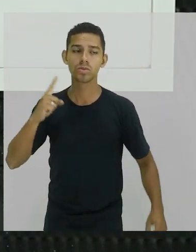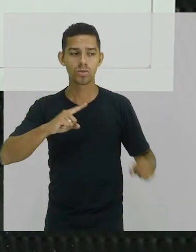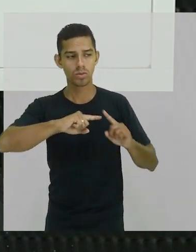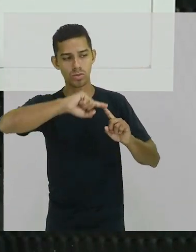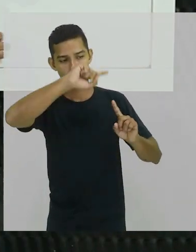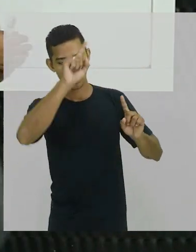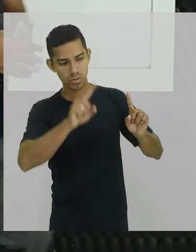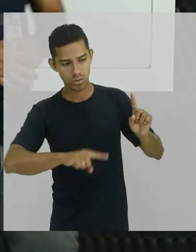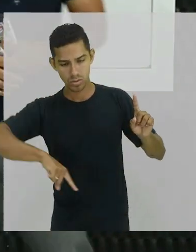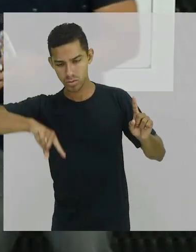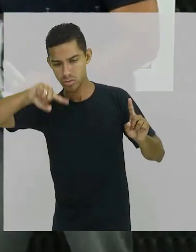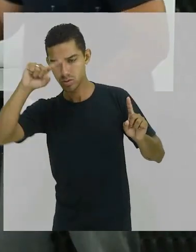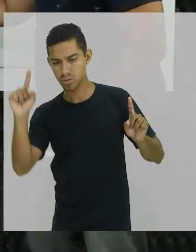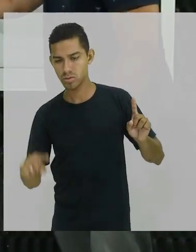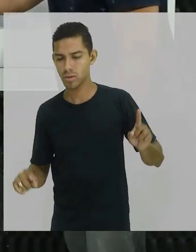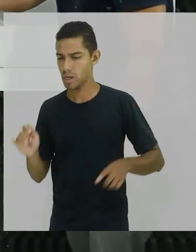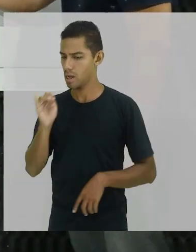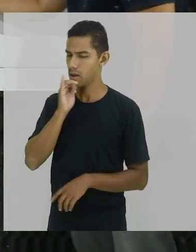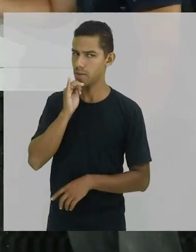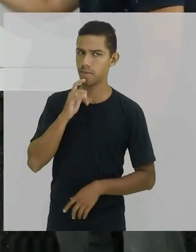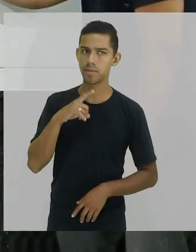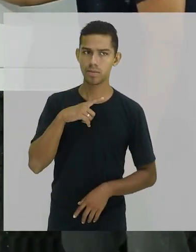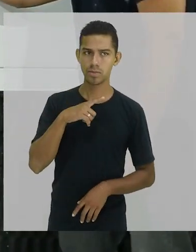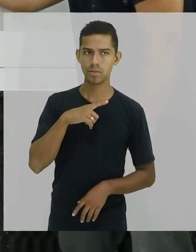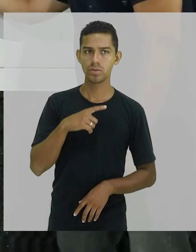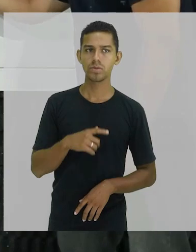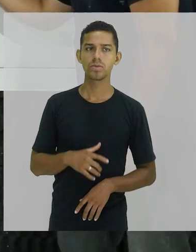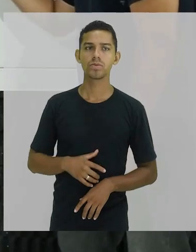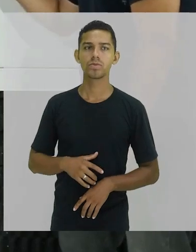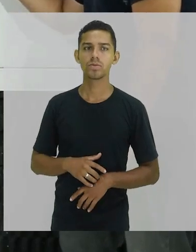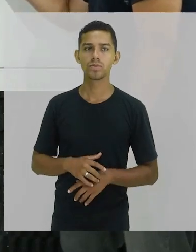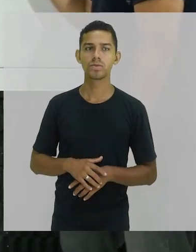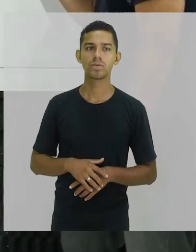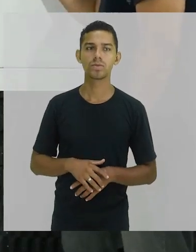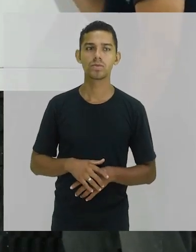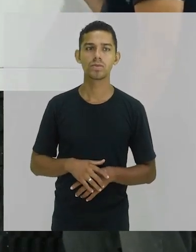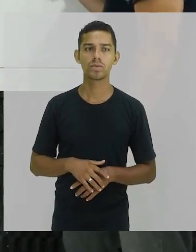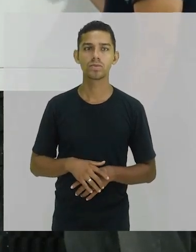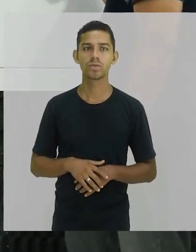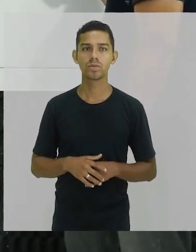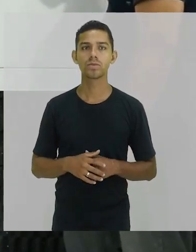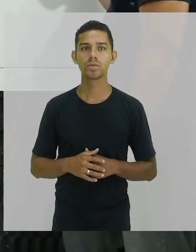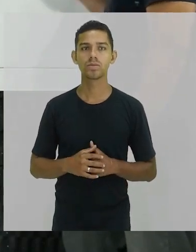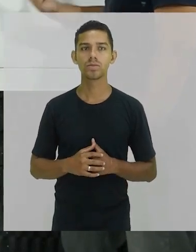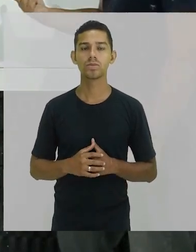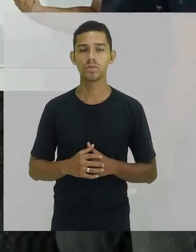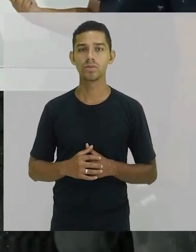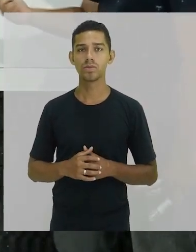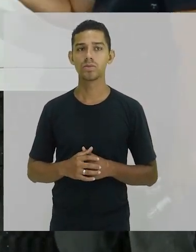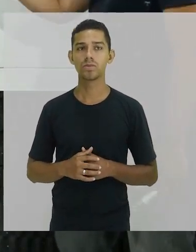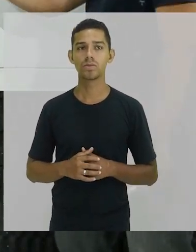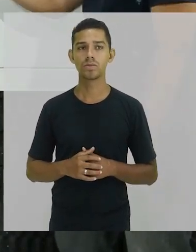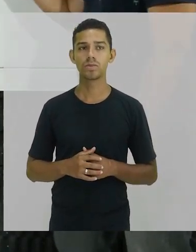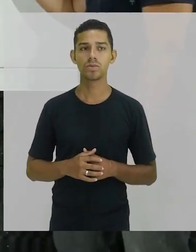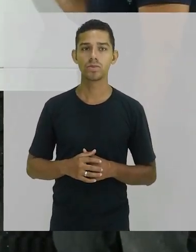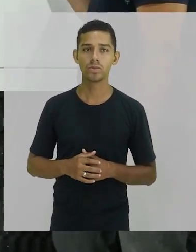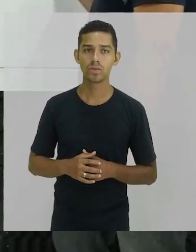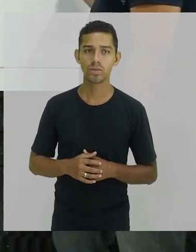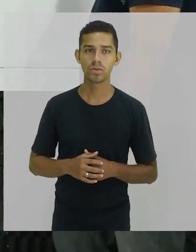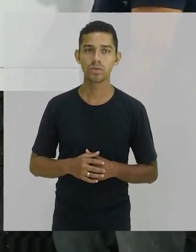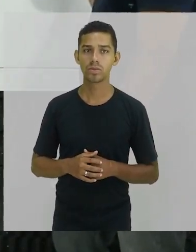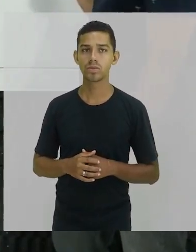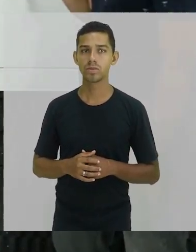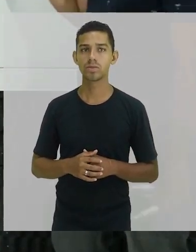Ó. Percebam o seguinte, ó. Eu tenho a onda, que é esse comprimento, e ele vai se repetindo, né, nessa propagação. Então vai ser a